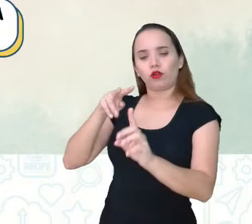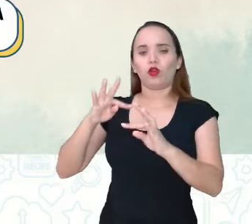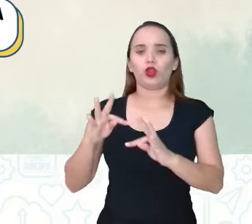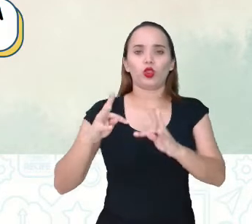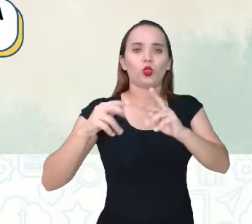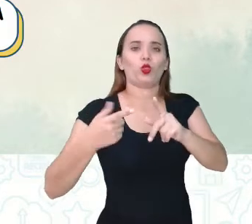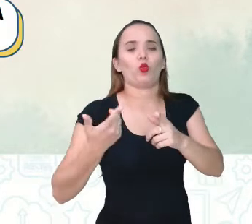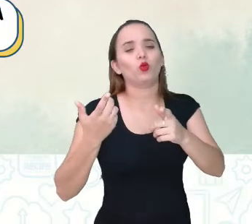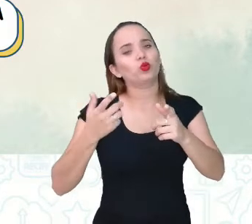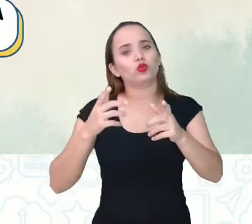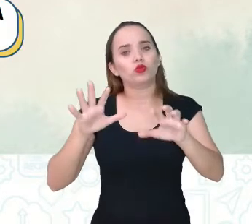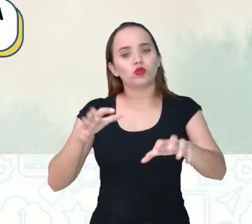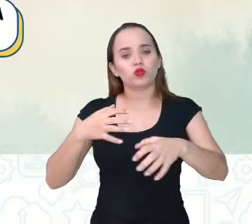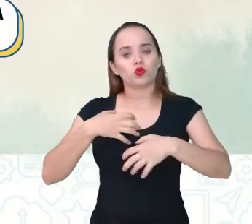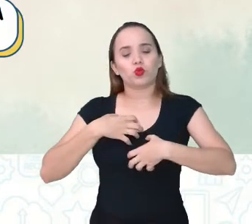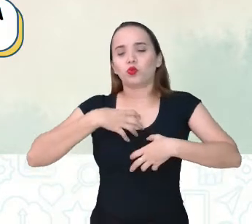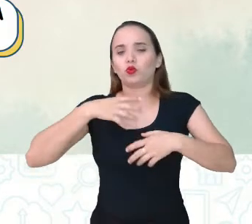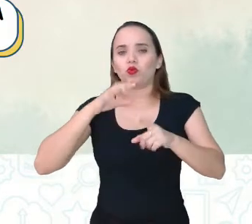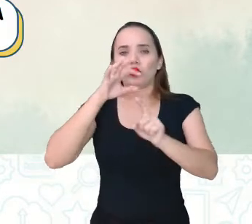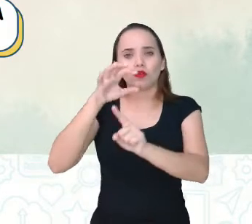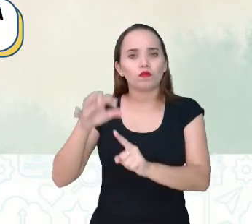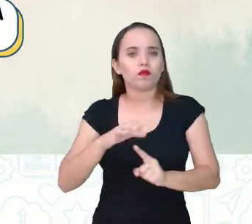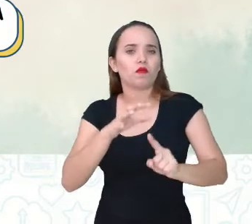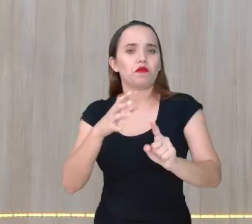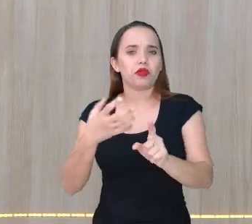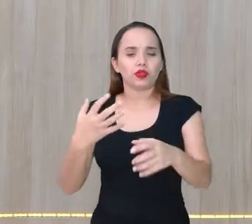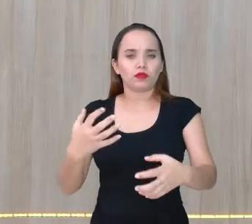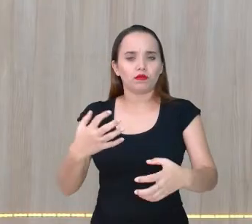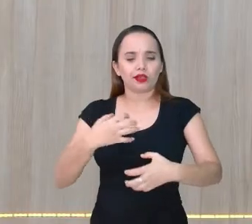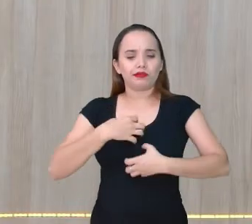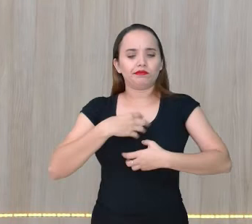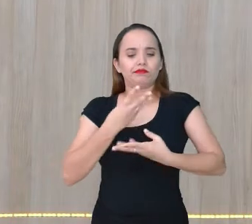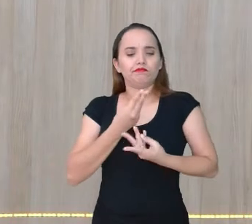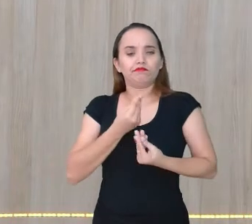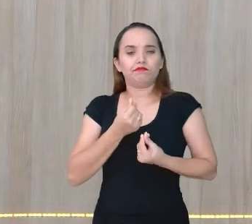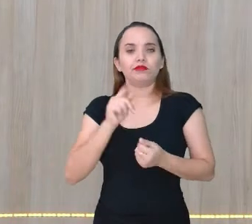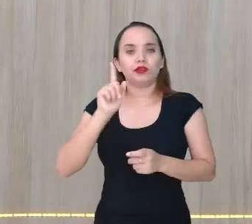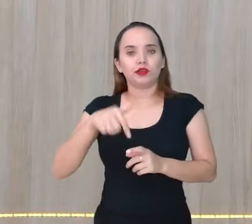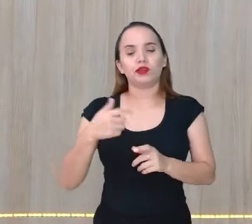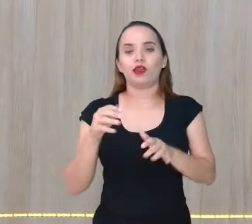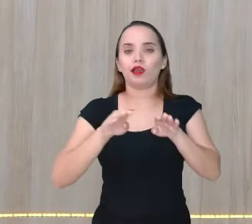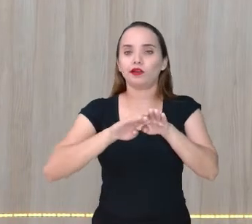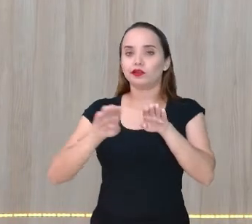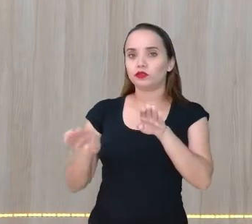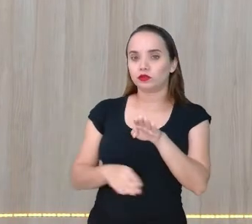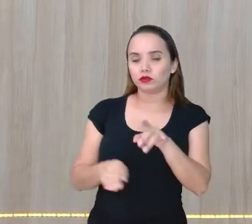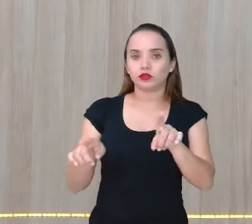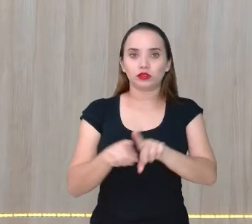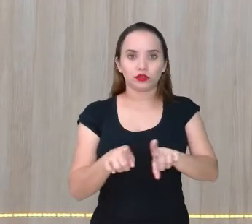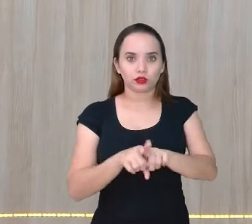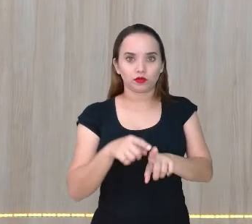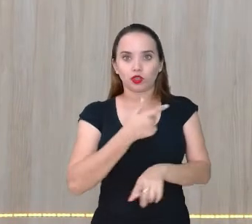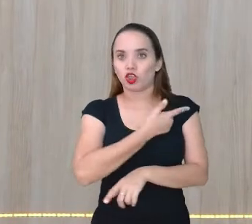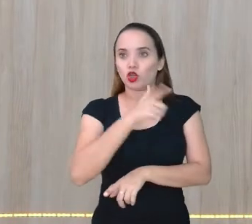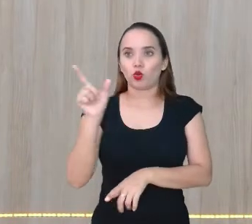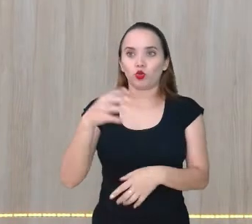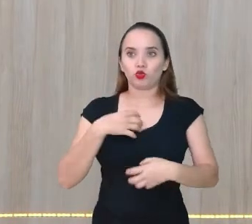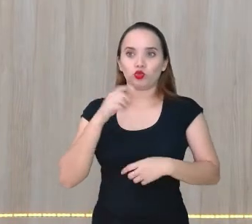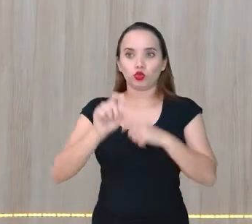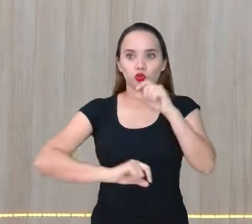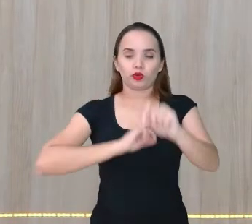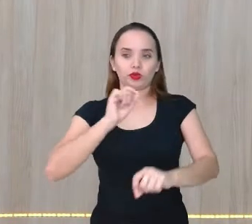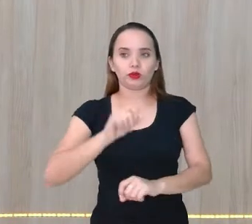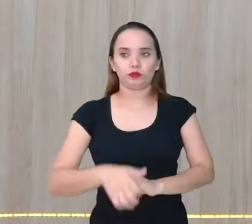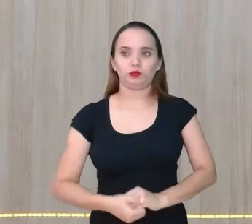né, esse hiato aí tão grande que é da desigualdade. E outra via de resolução é a